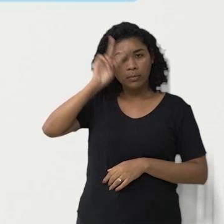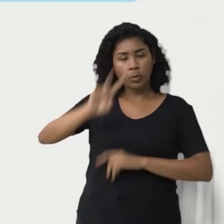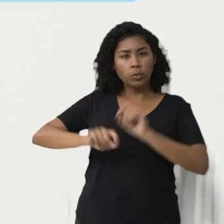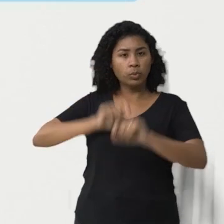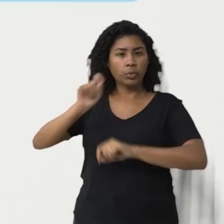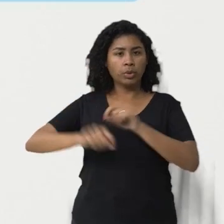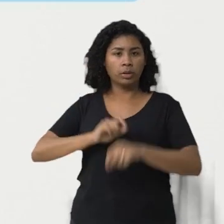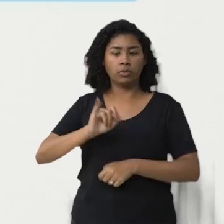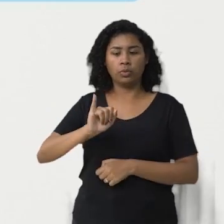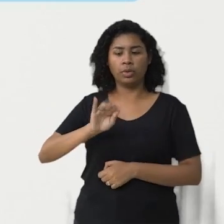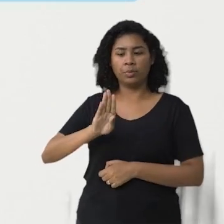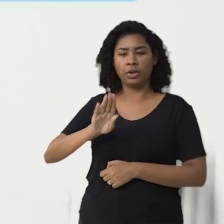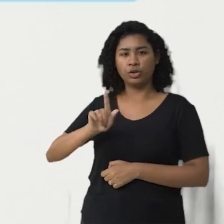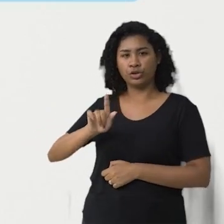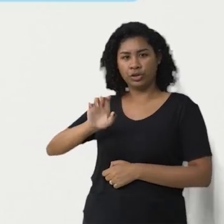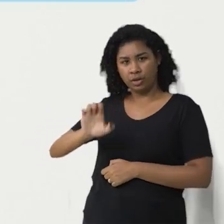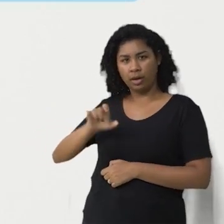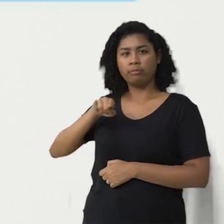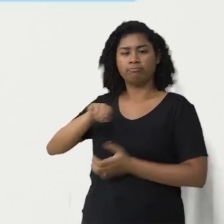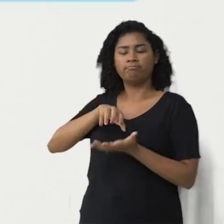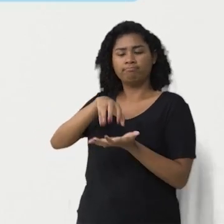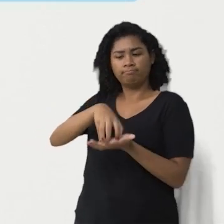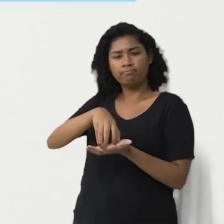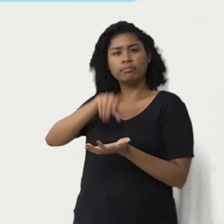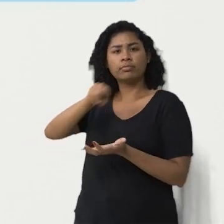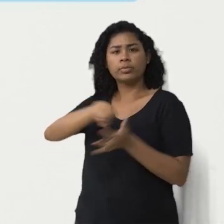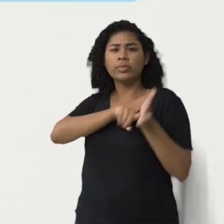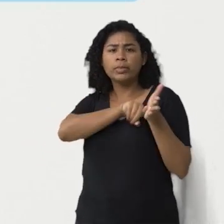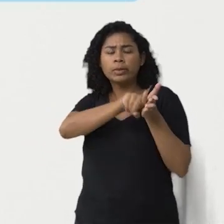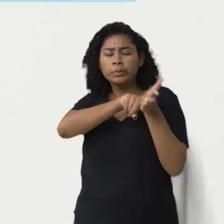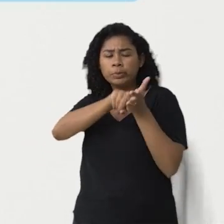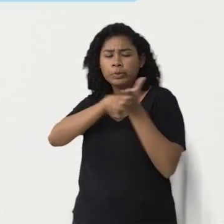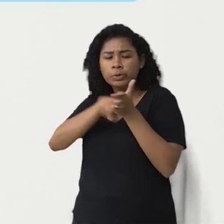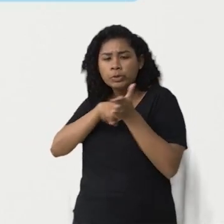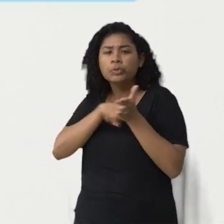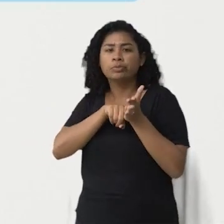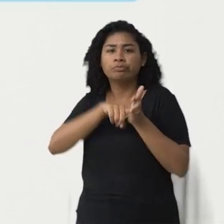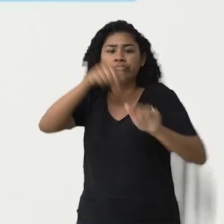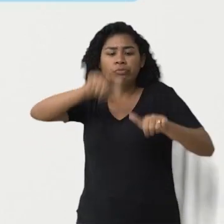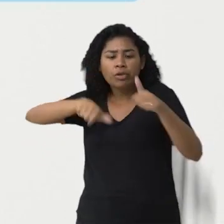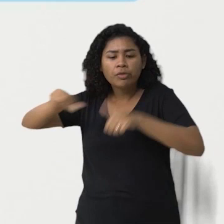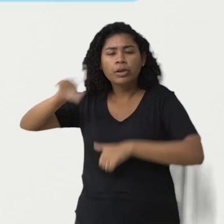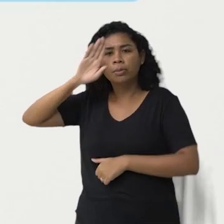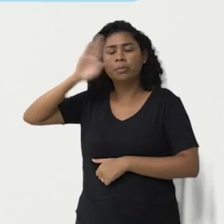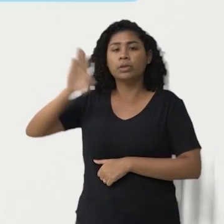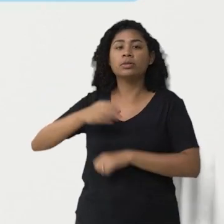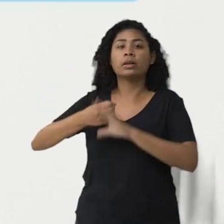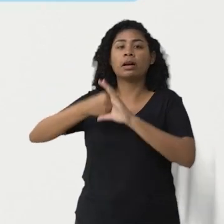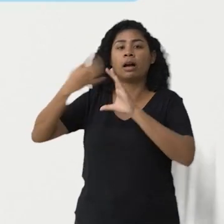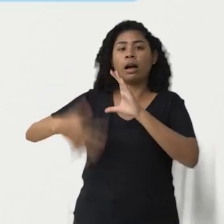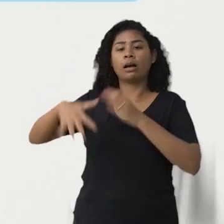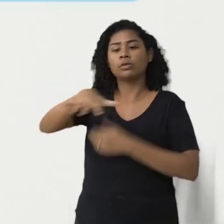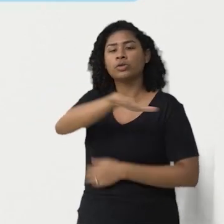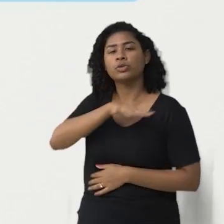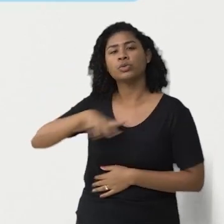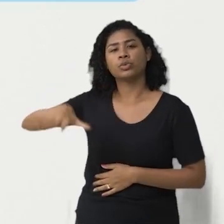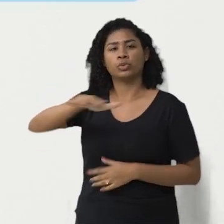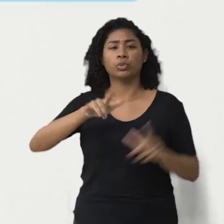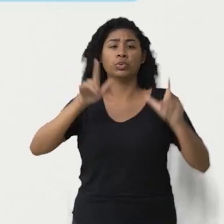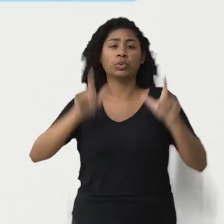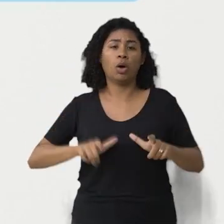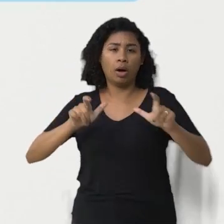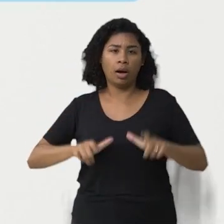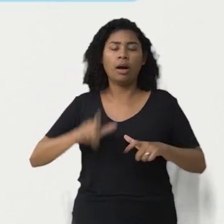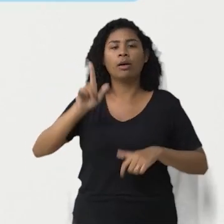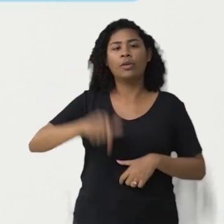acabou verificando principalmente as características físicas, ok? A parte ali de vegetação, também a parte